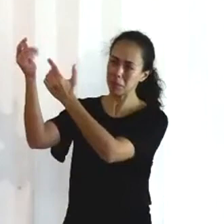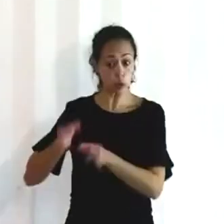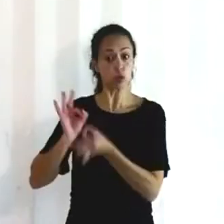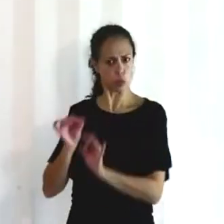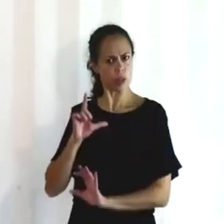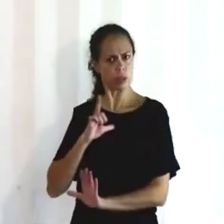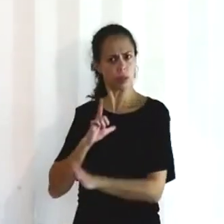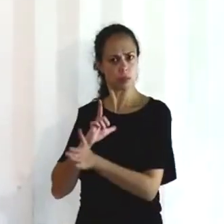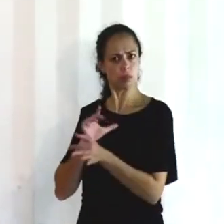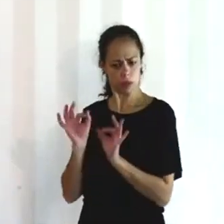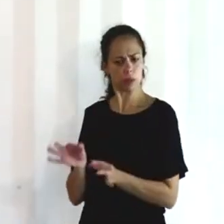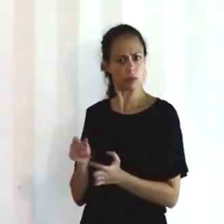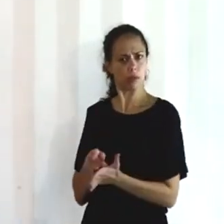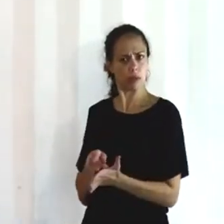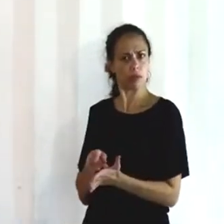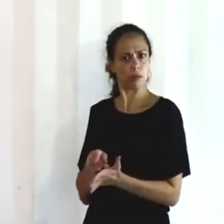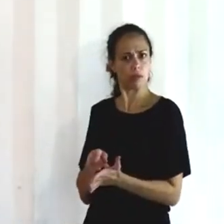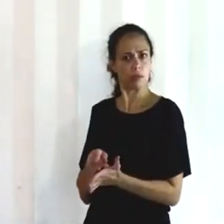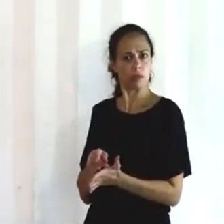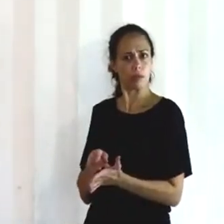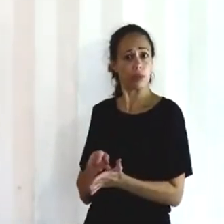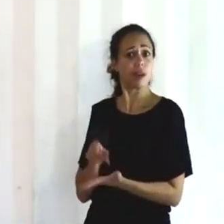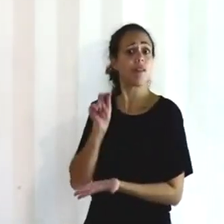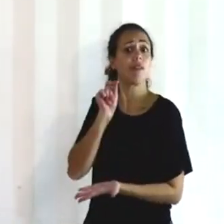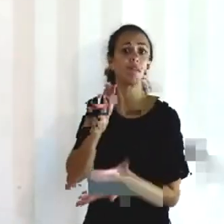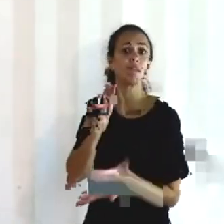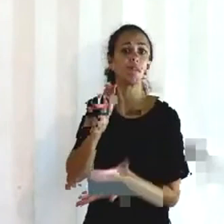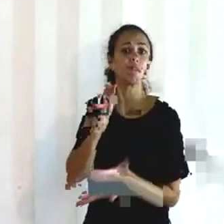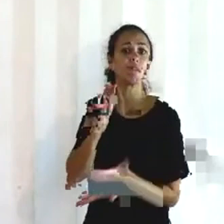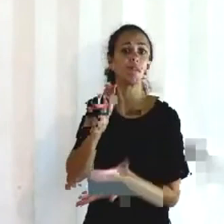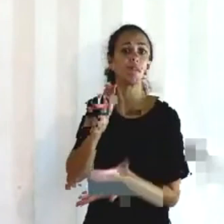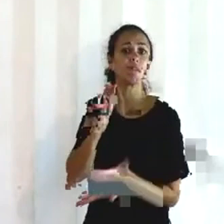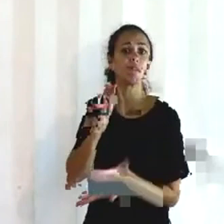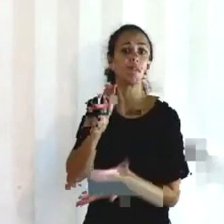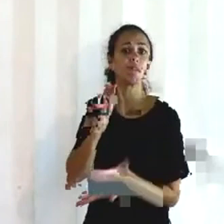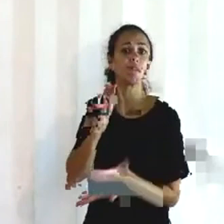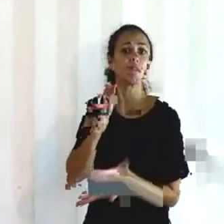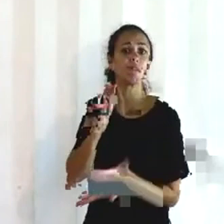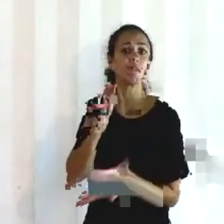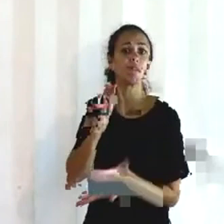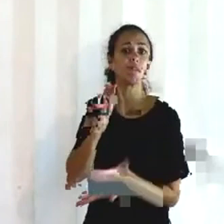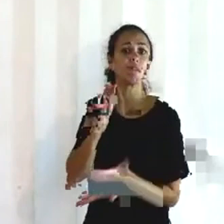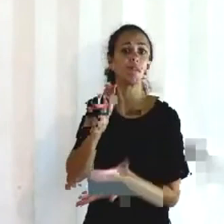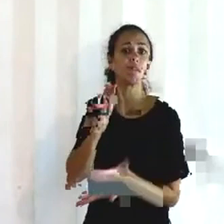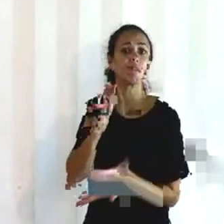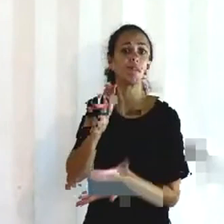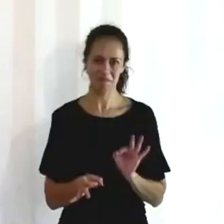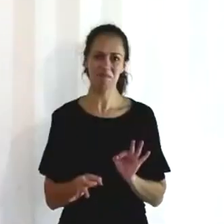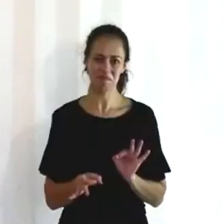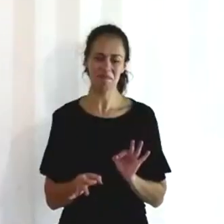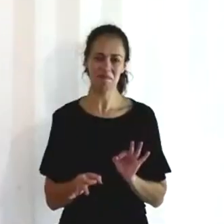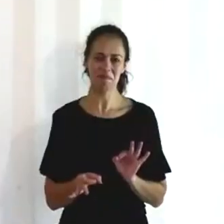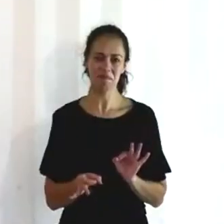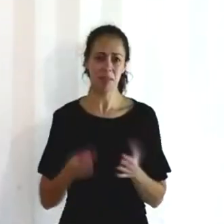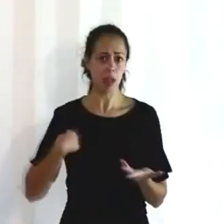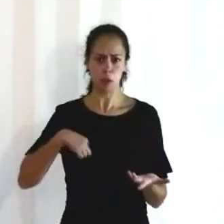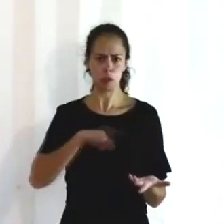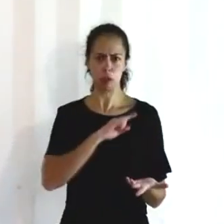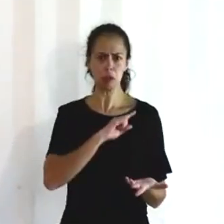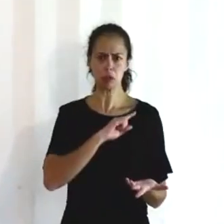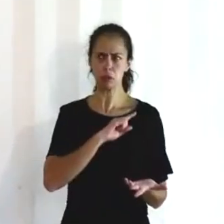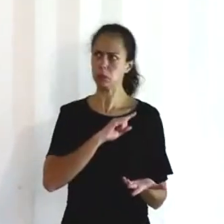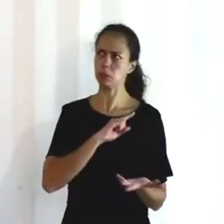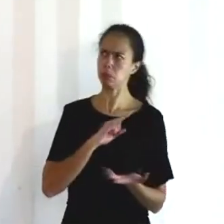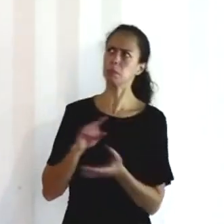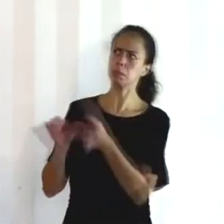estabeleceu a paz entre nós. É o Senhor Deus, o justo juiz. Nós não precisamos usurpar